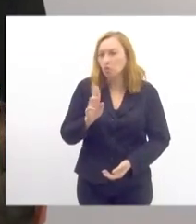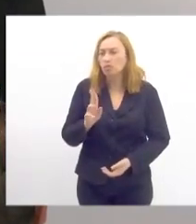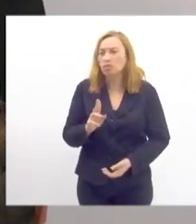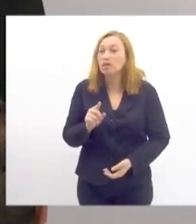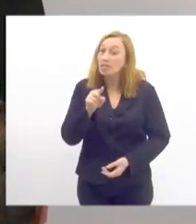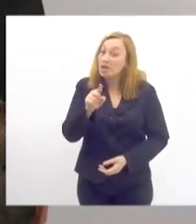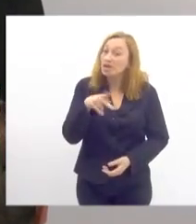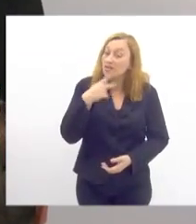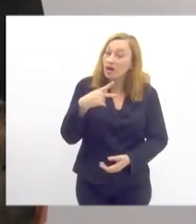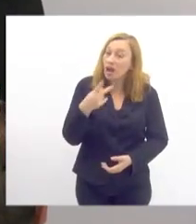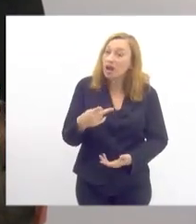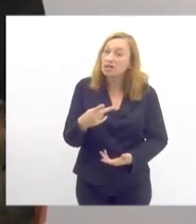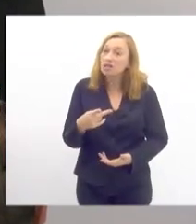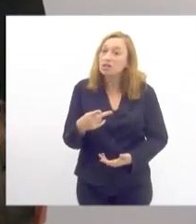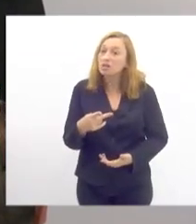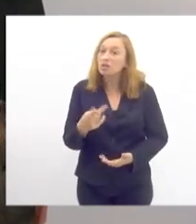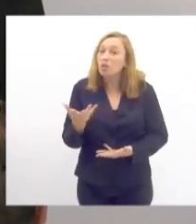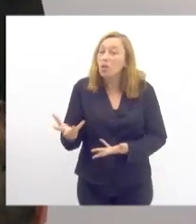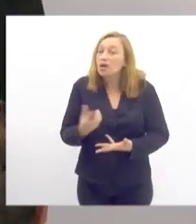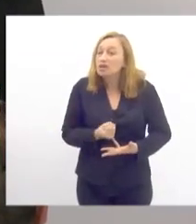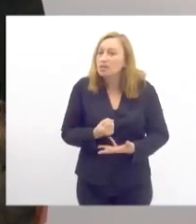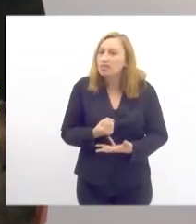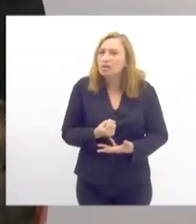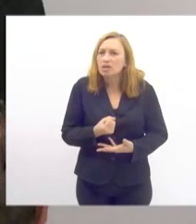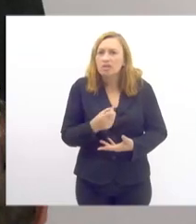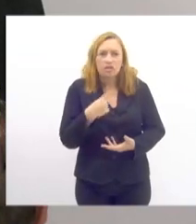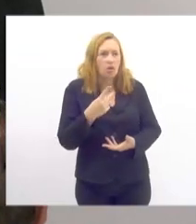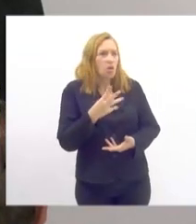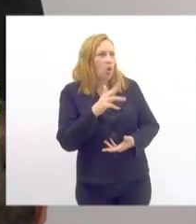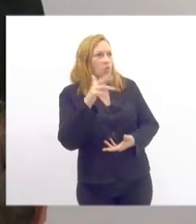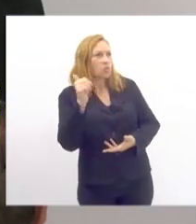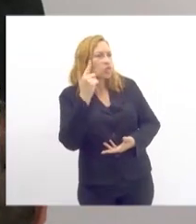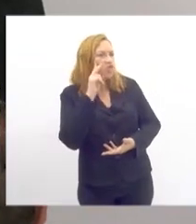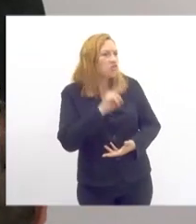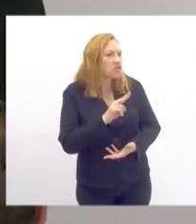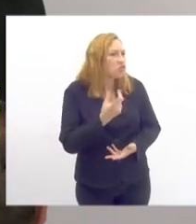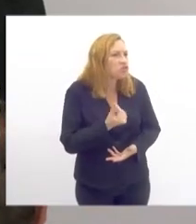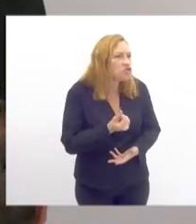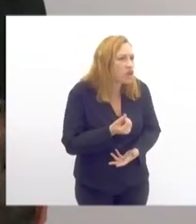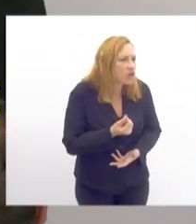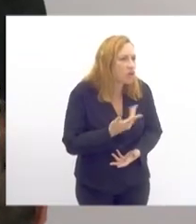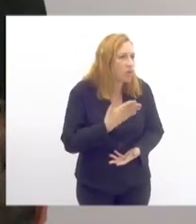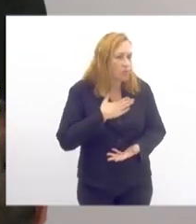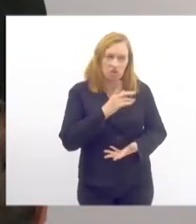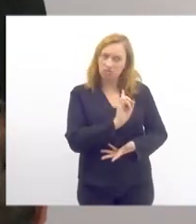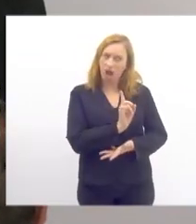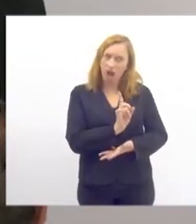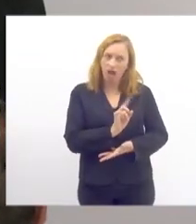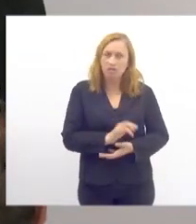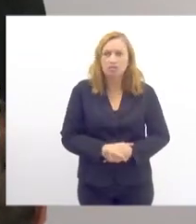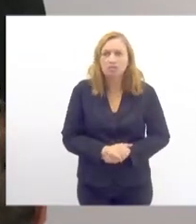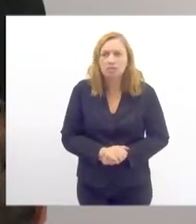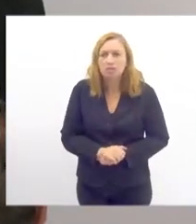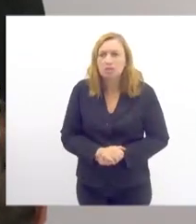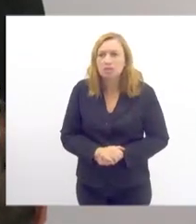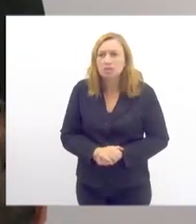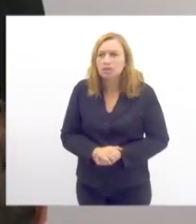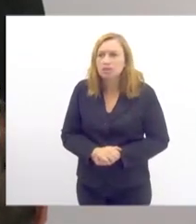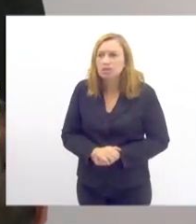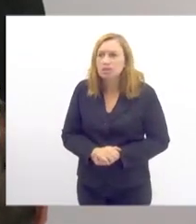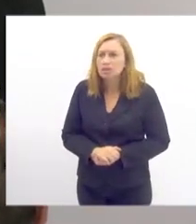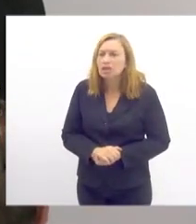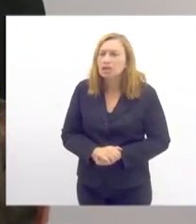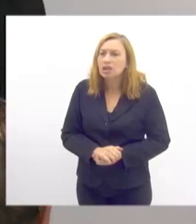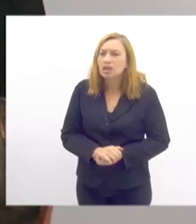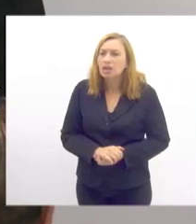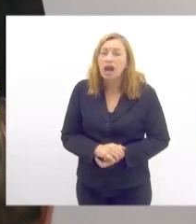ele falasse sobre o recebimento. Ele falou, ué, nunca vi esse dinheiro, não é comigo. Aí, não, então